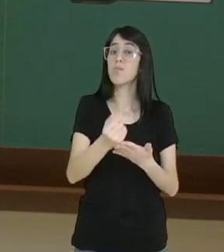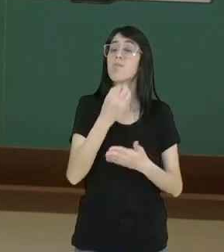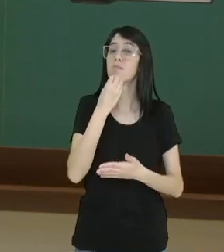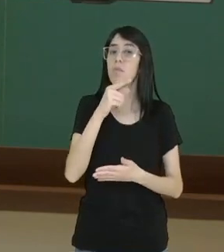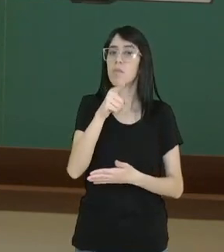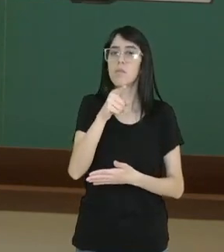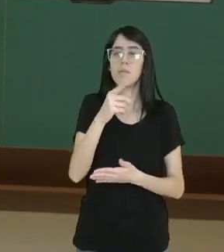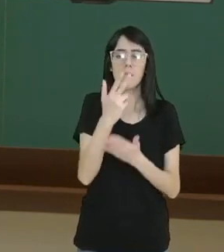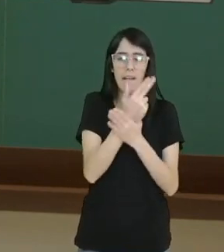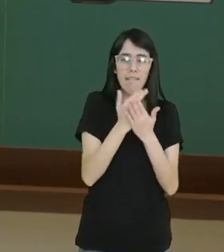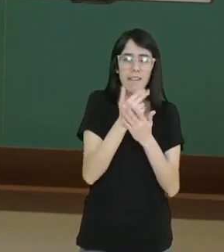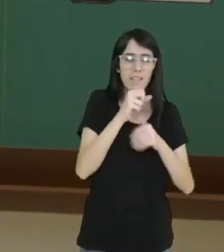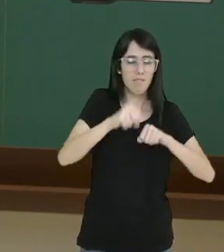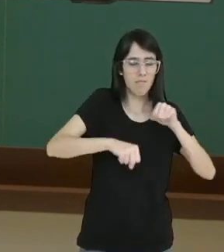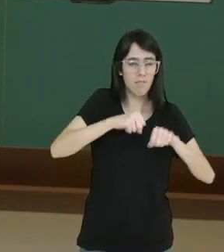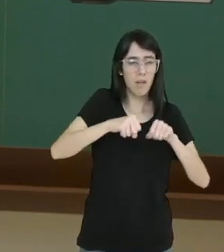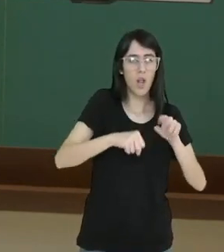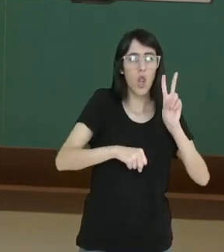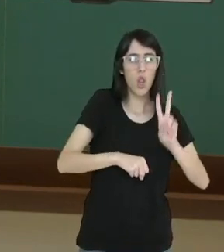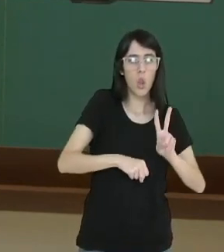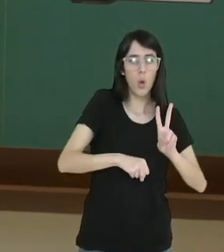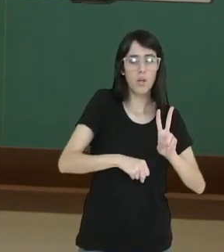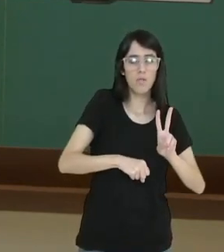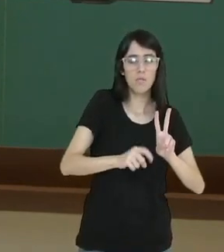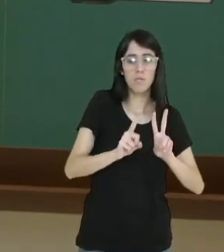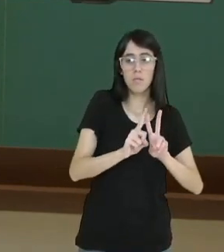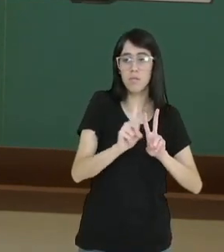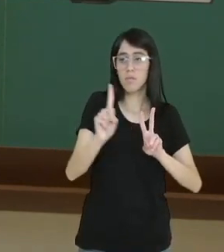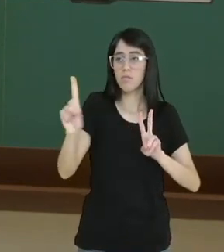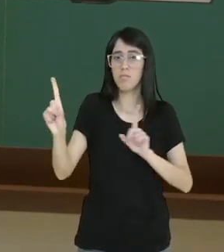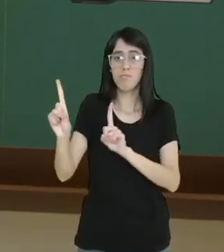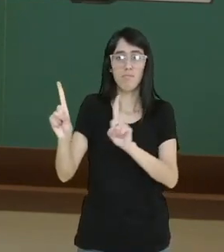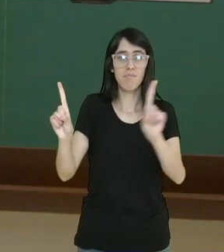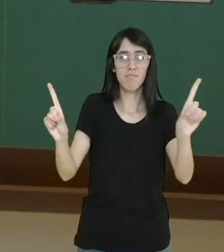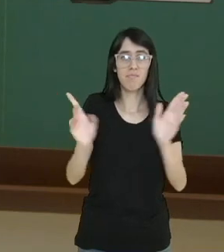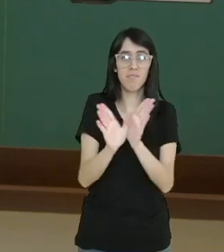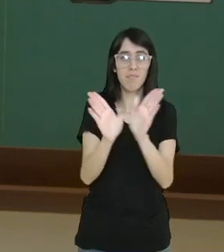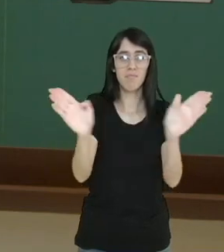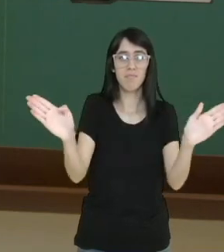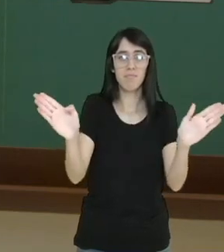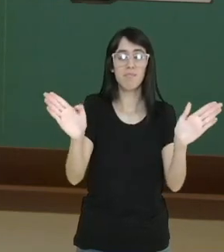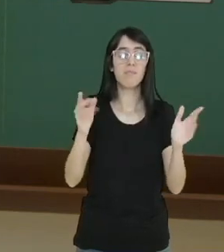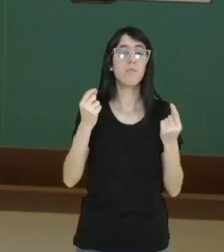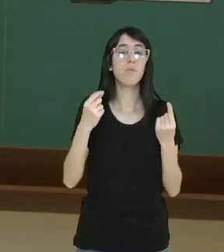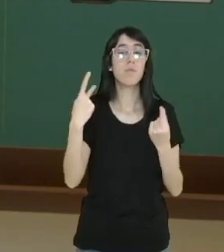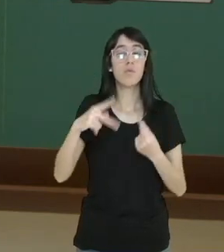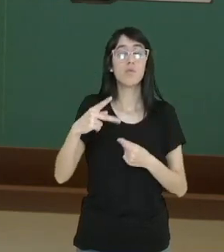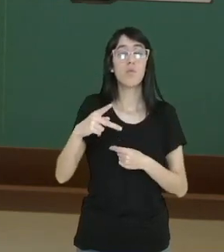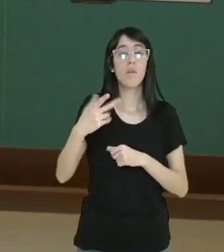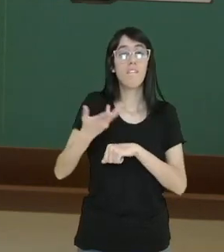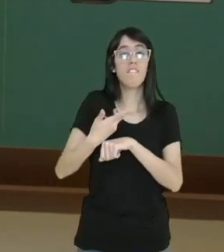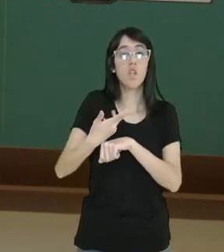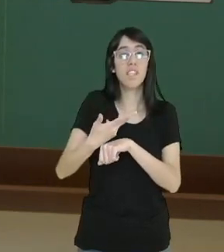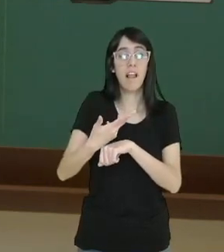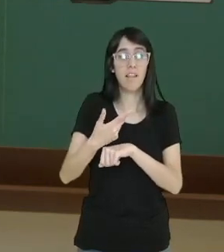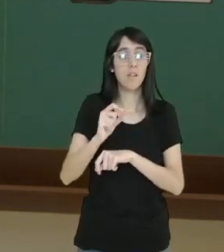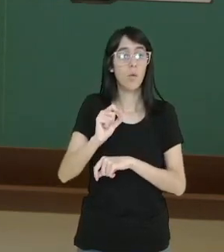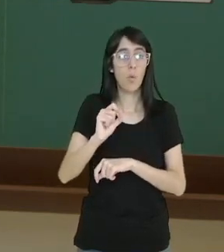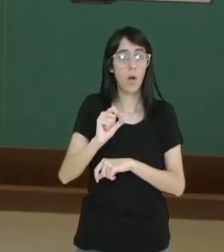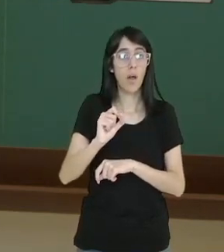ciclistas saindo do mesmo lugar, indo um para o leste e o outro para o norte. E reparem a velocidade. Porque a velocidade tem a